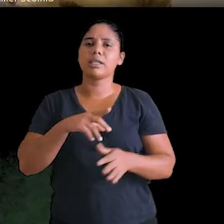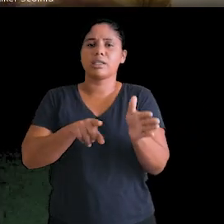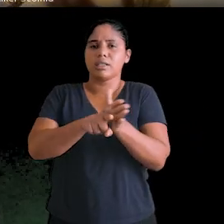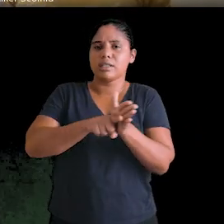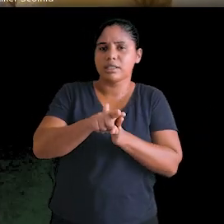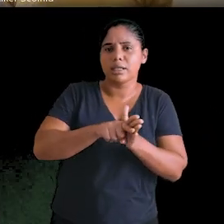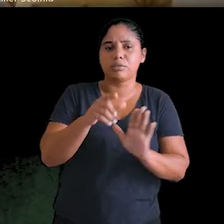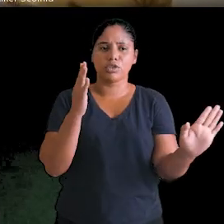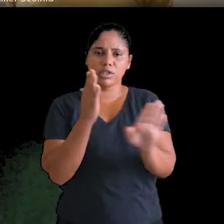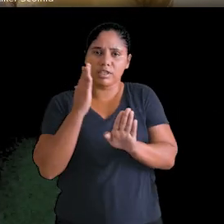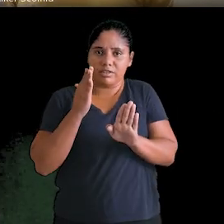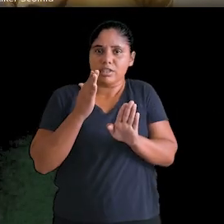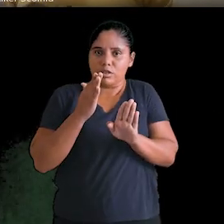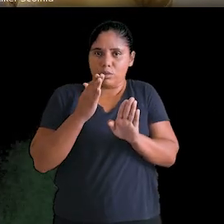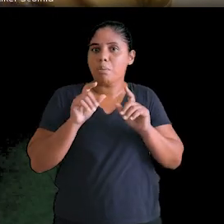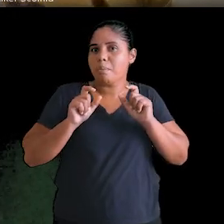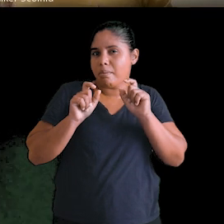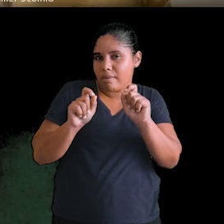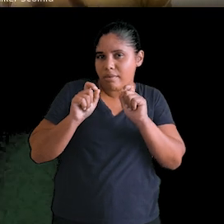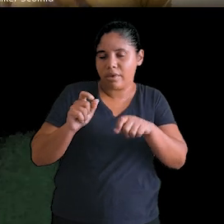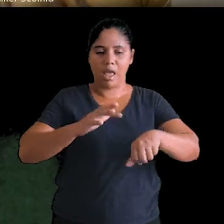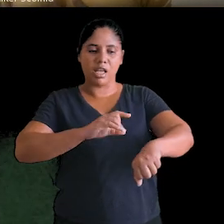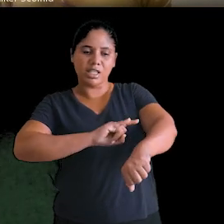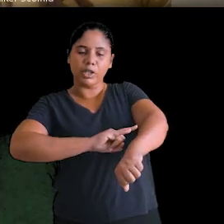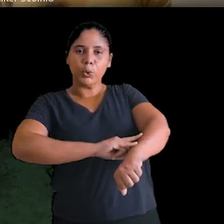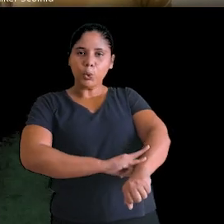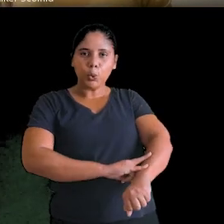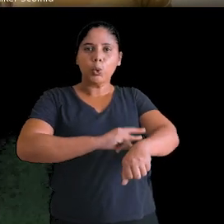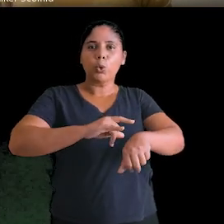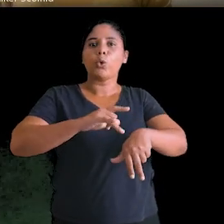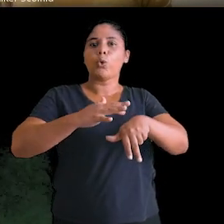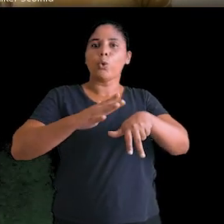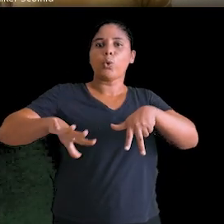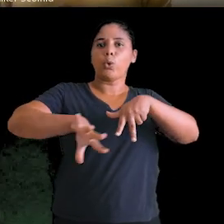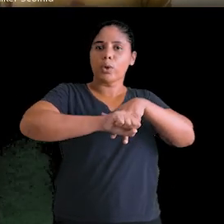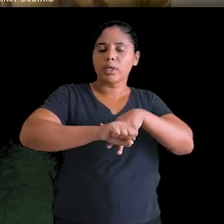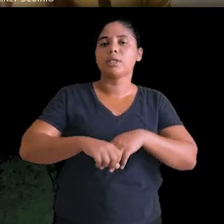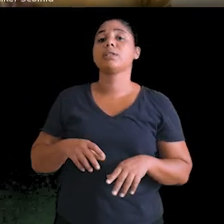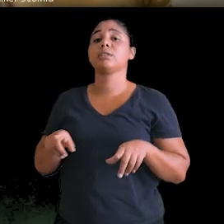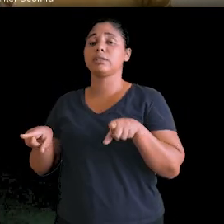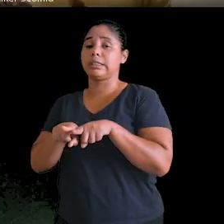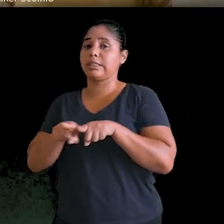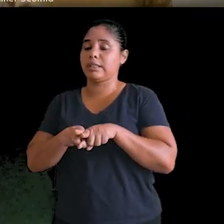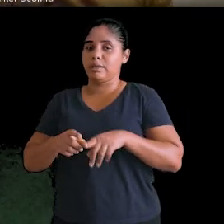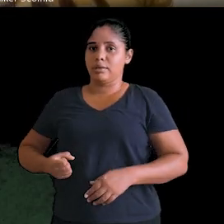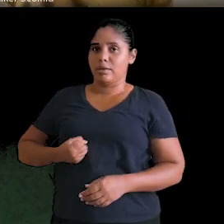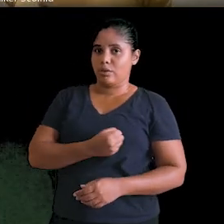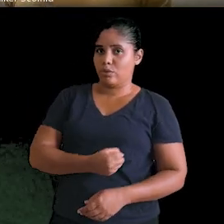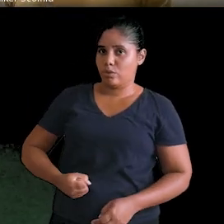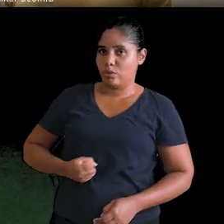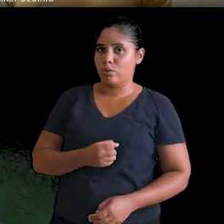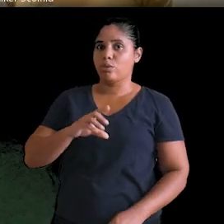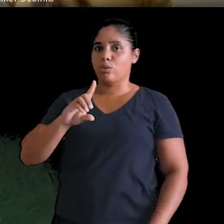urinárias, que são comuns na gravidez, tá? E também ultrassonografia com Doppler, tá? Que é um exame de imagem utilizado para